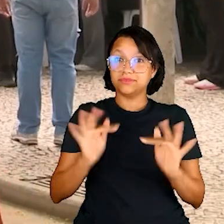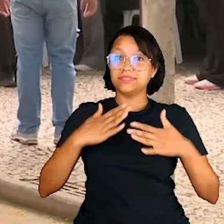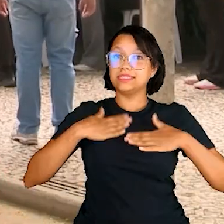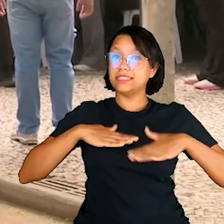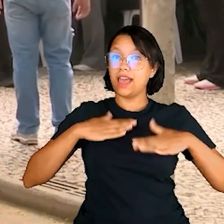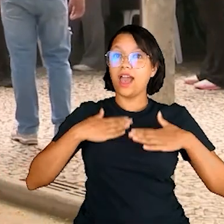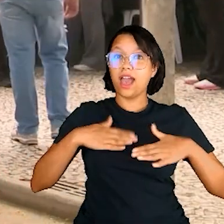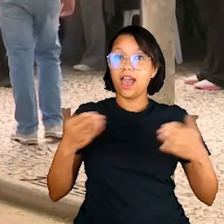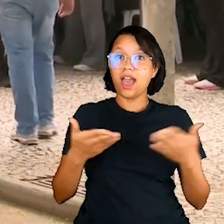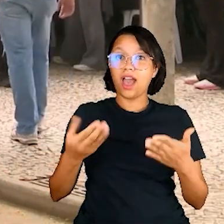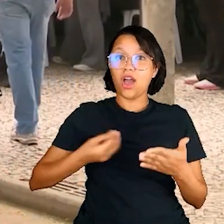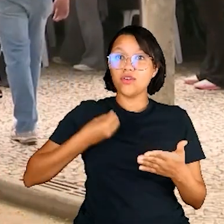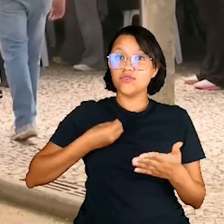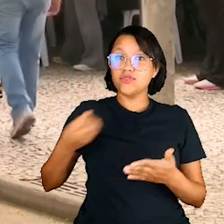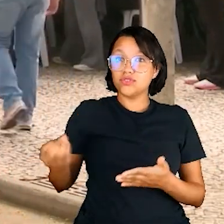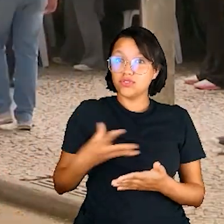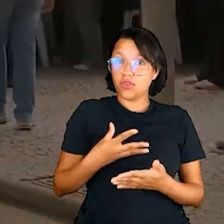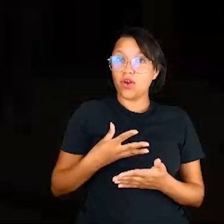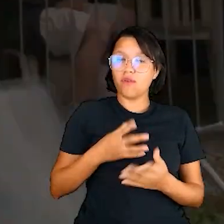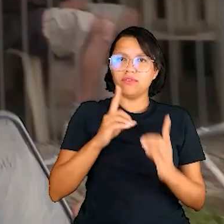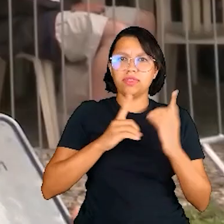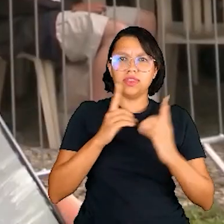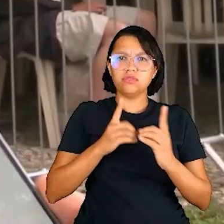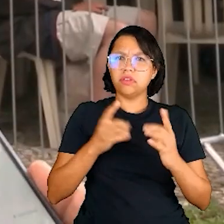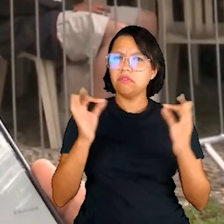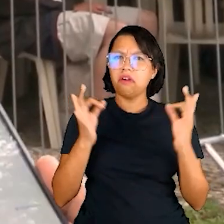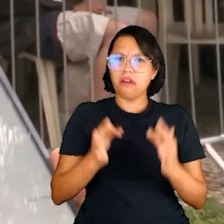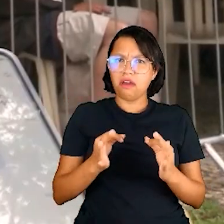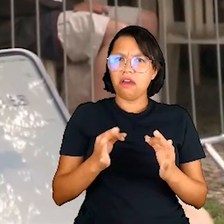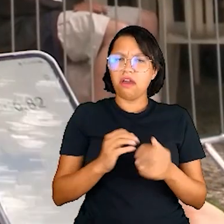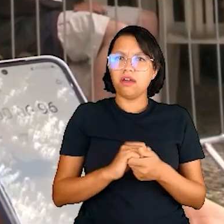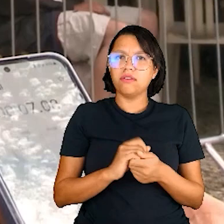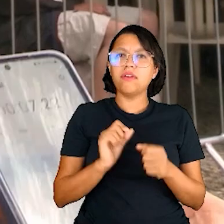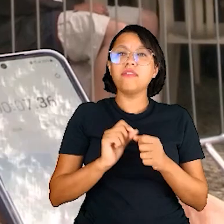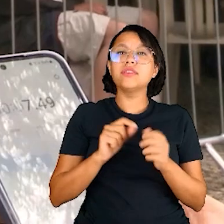Estou feliz, estou tranquila, agora é uma vida nova. O atendimento foi ótimo.